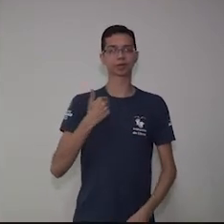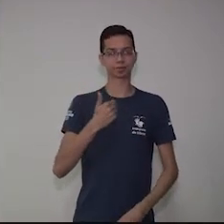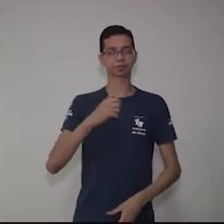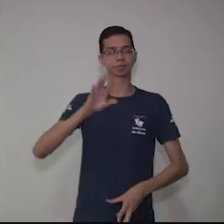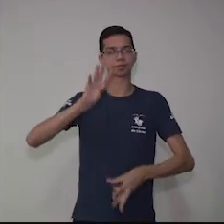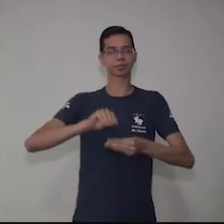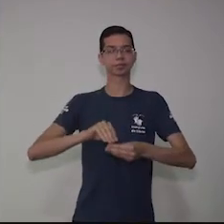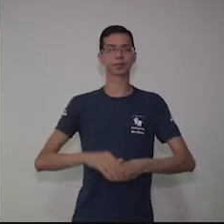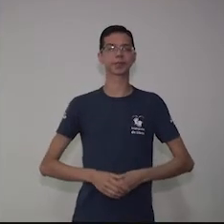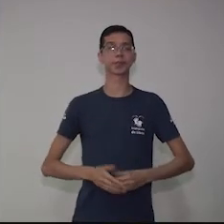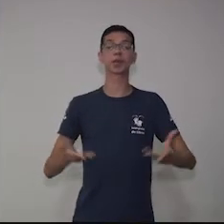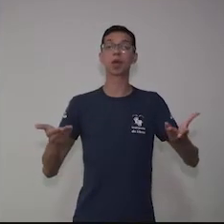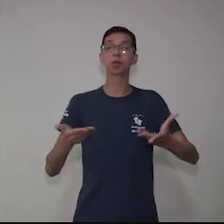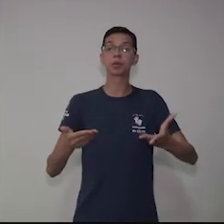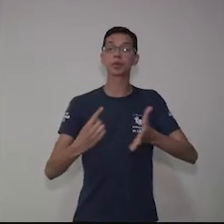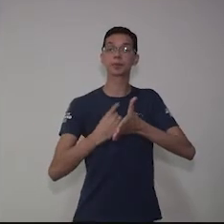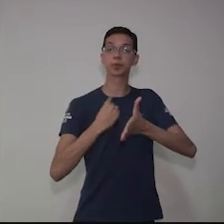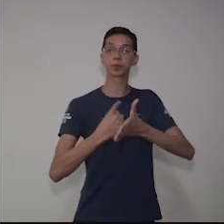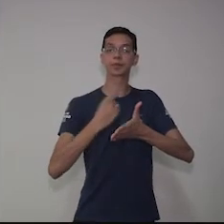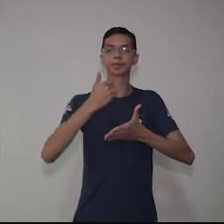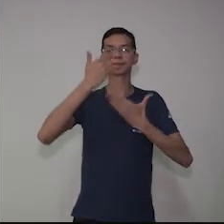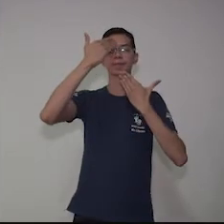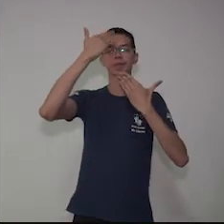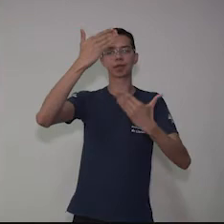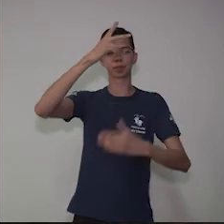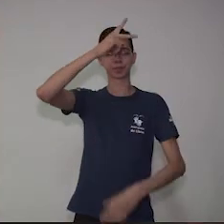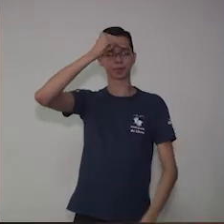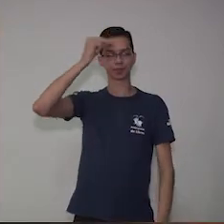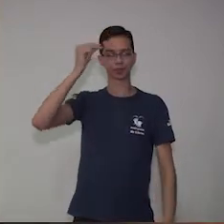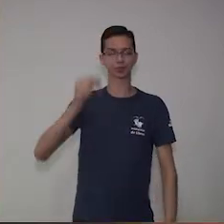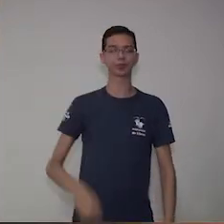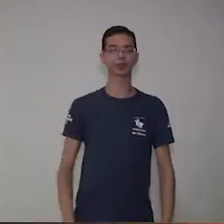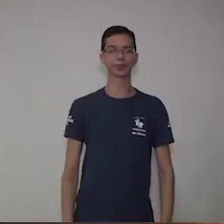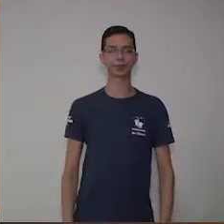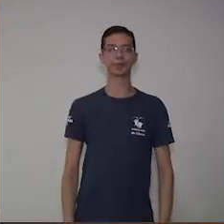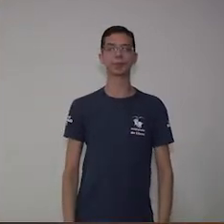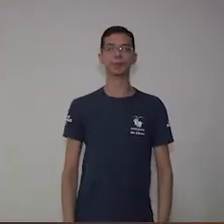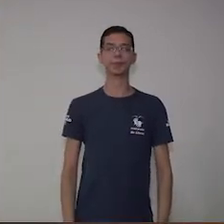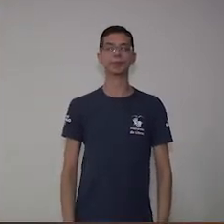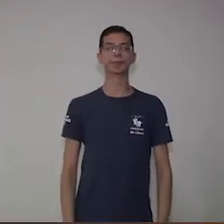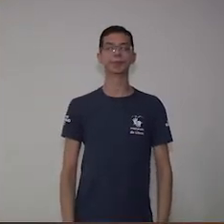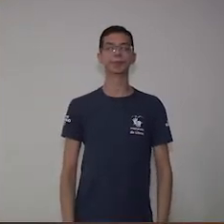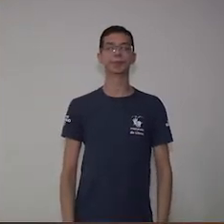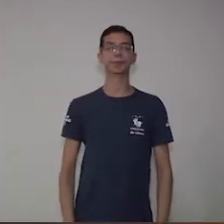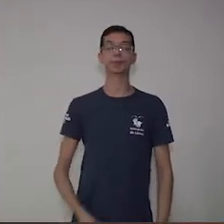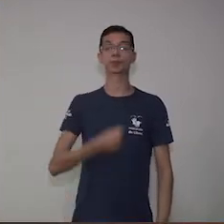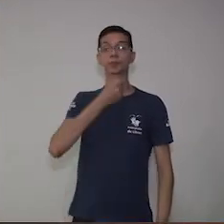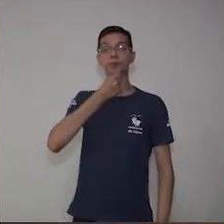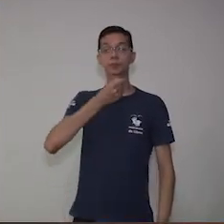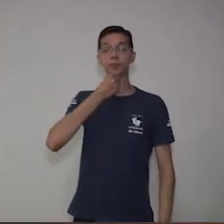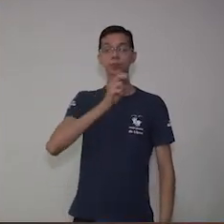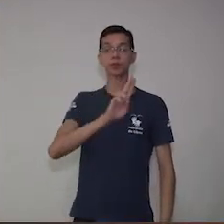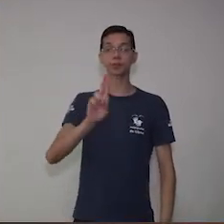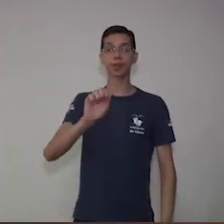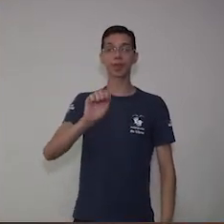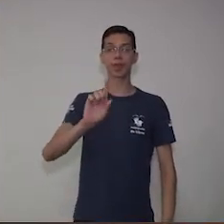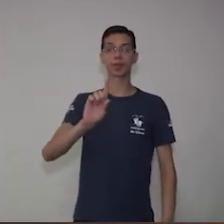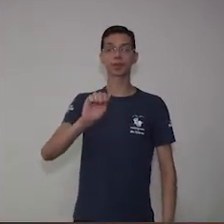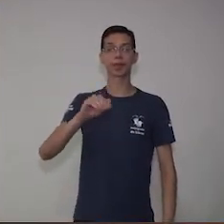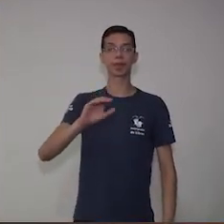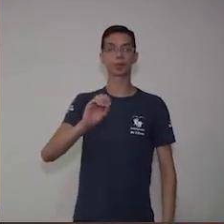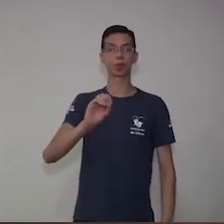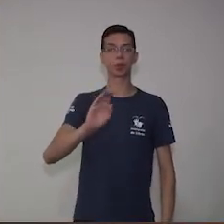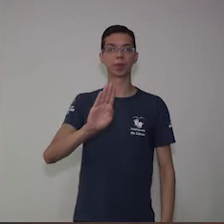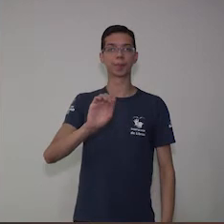então. Obrigada, prefeito. A primeira pergunta é do jornalista Adamo Bazani, do Diário do